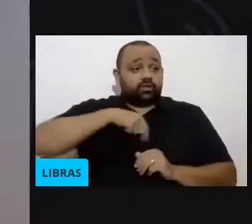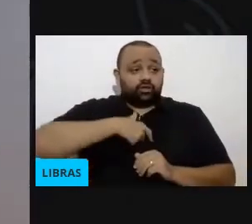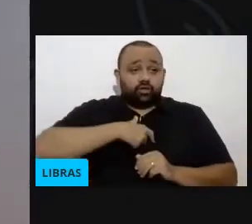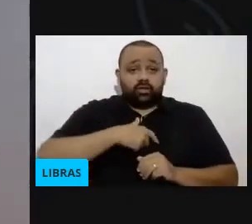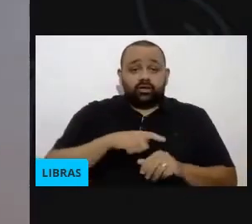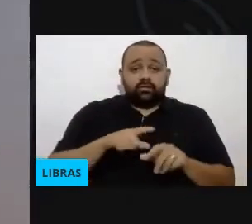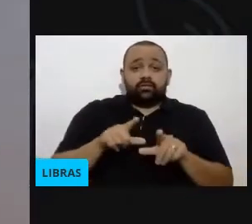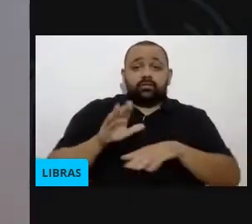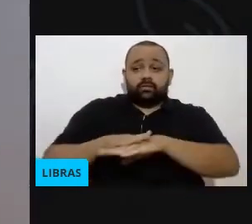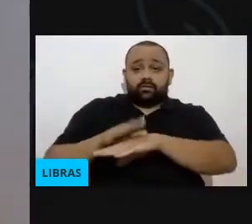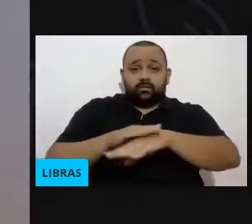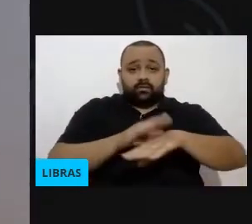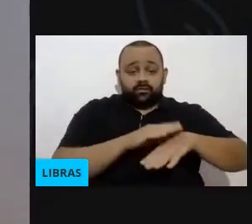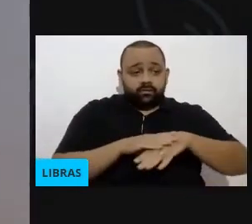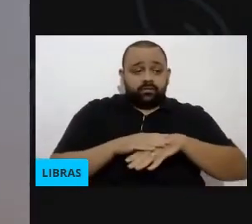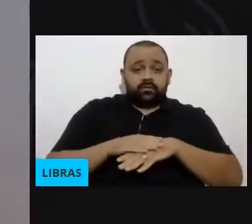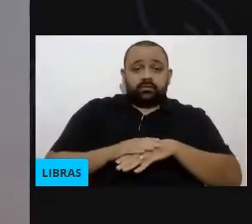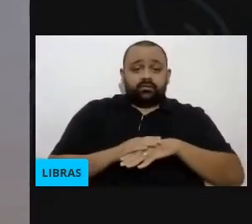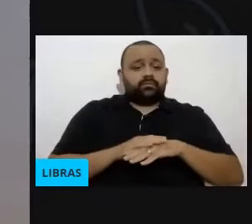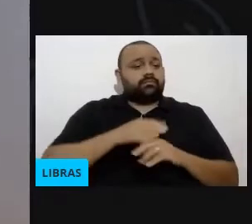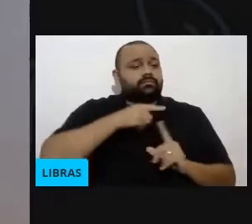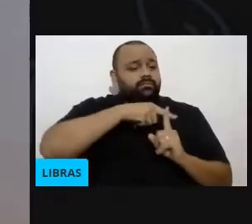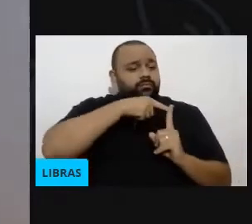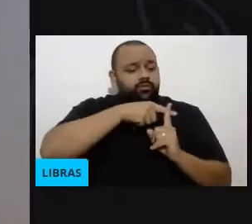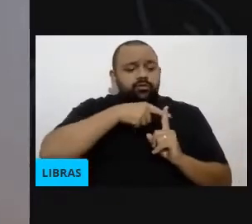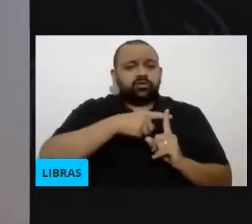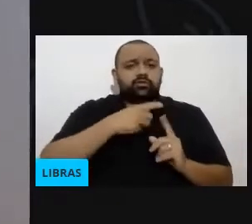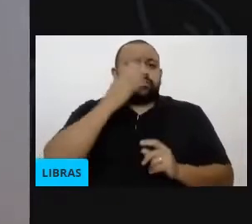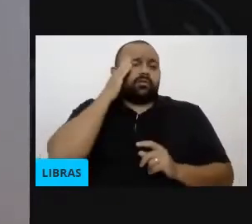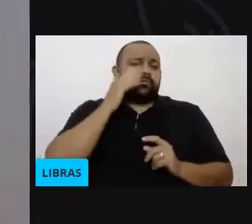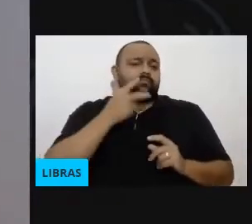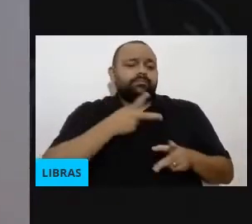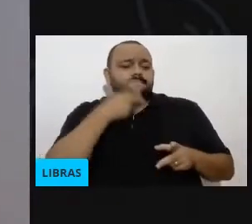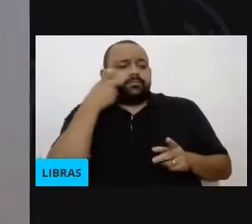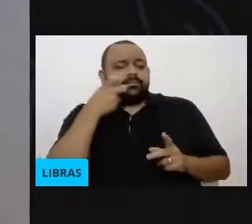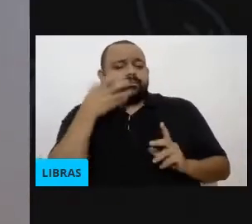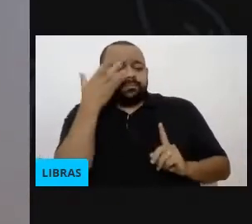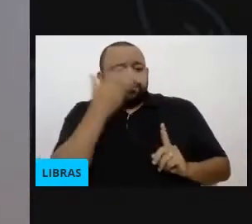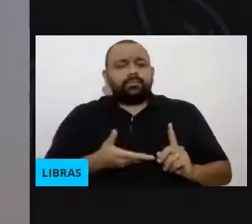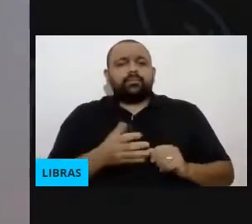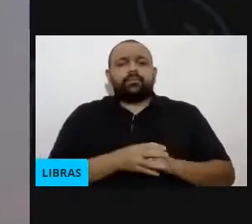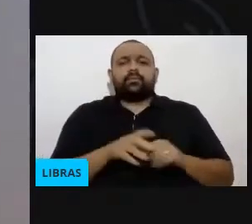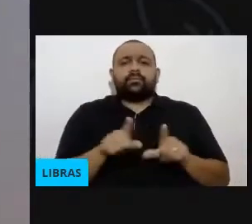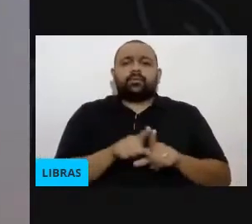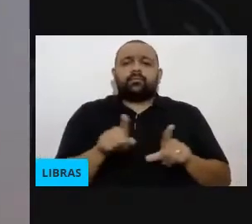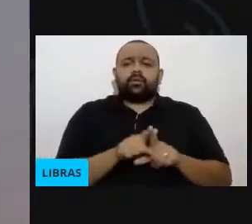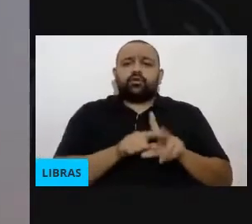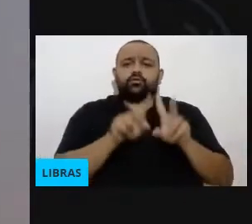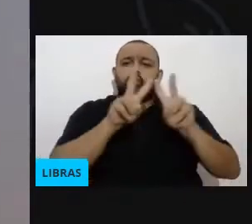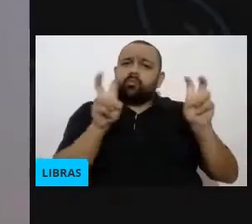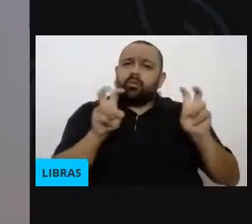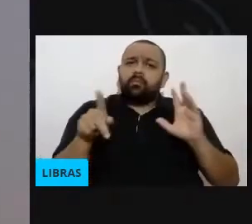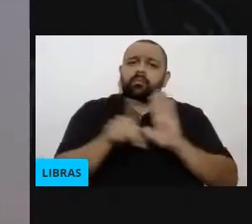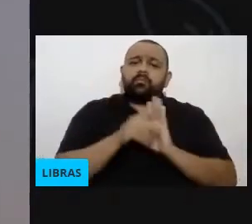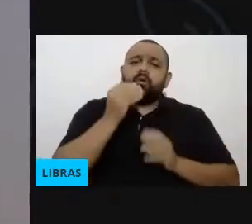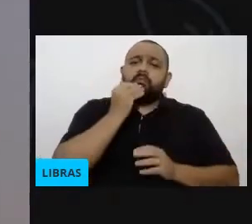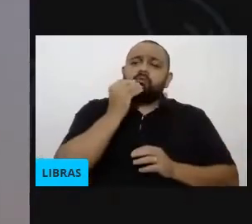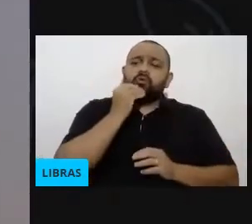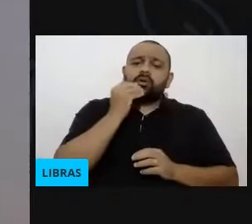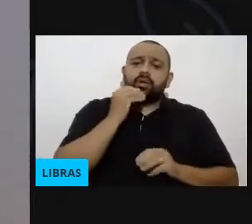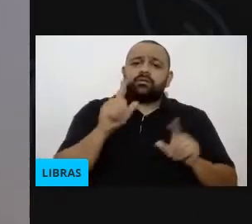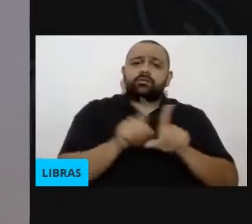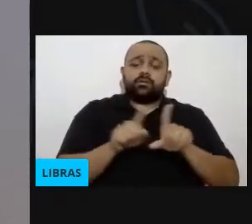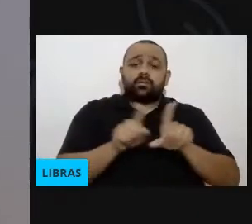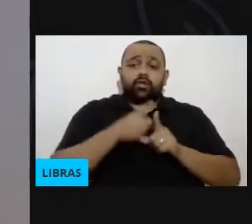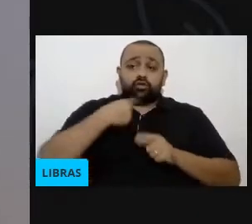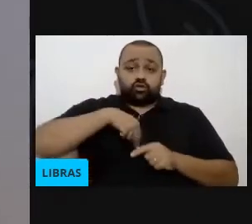isso sempre de uma forma muito positiva, tentar olhar para isso na realidade, como uma janela de oportunidade, né? Para a gente